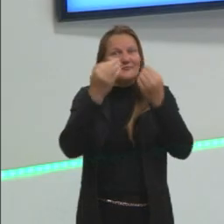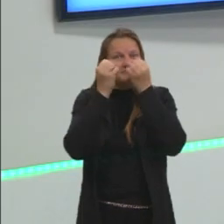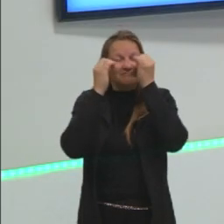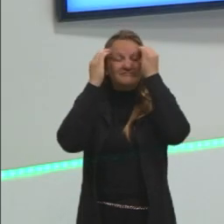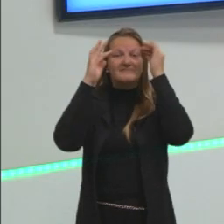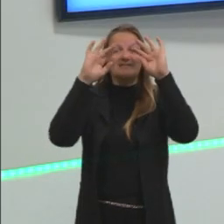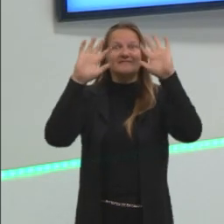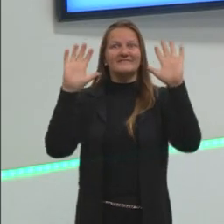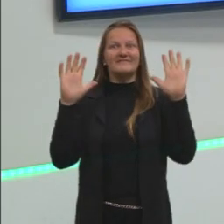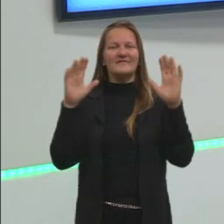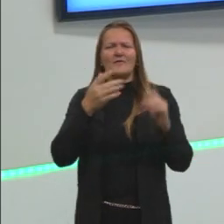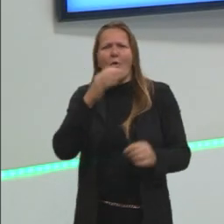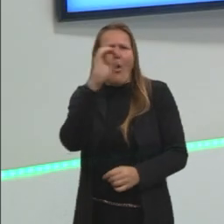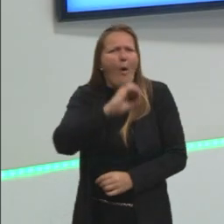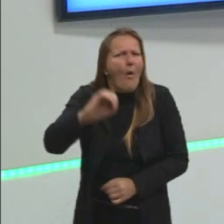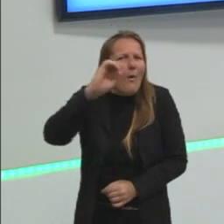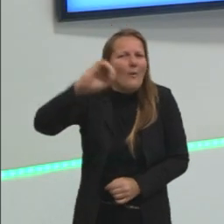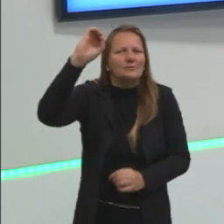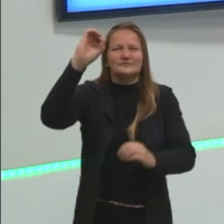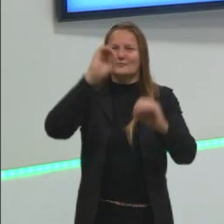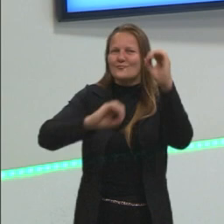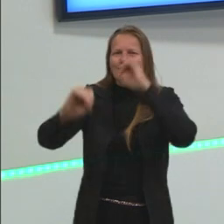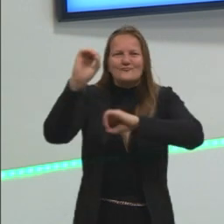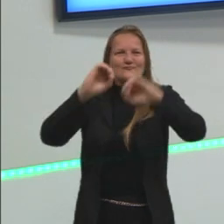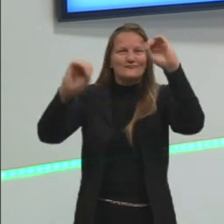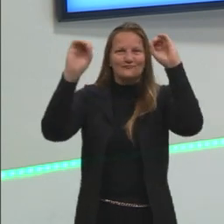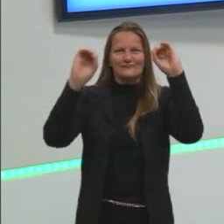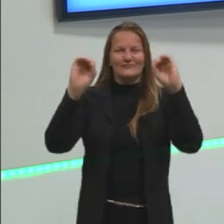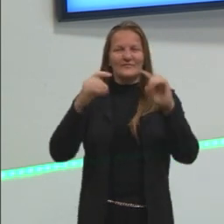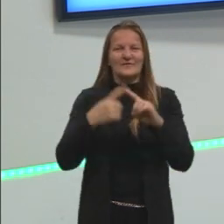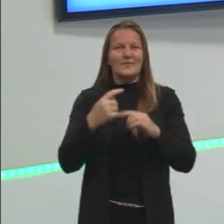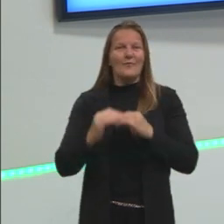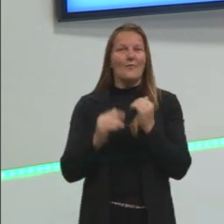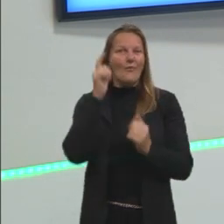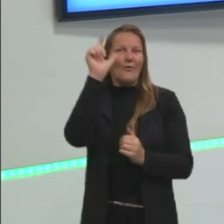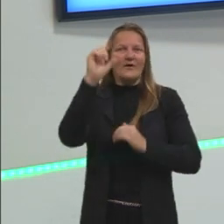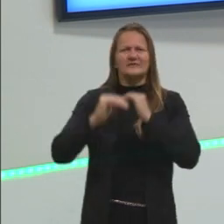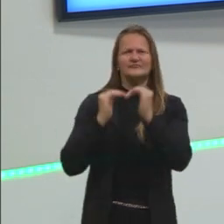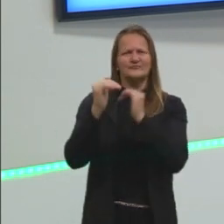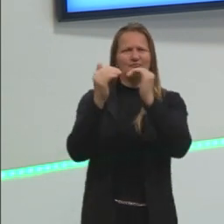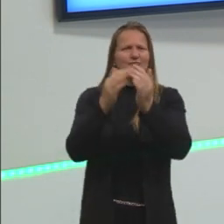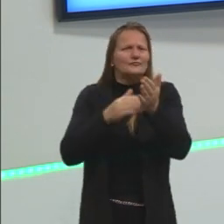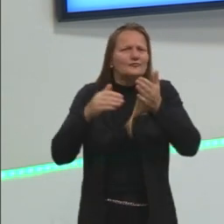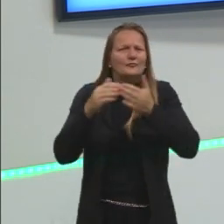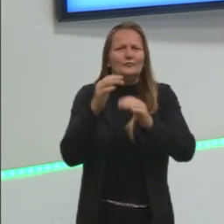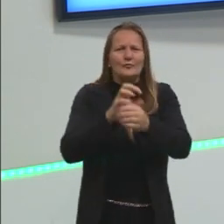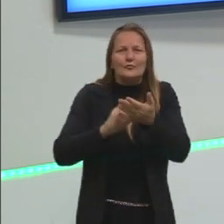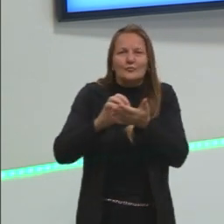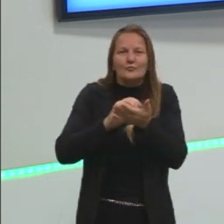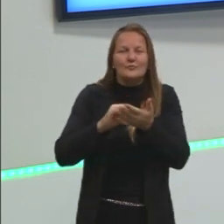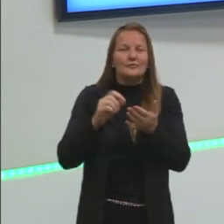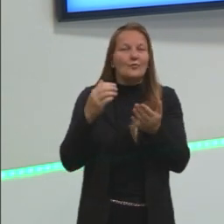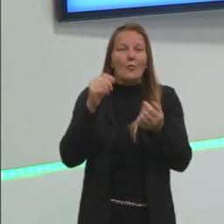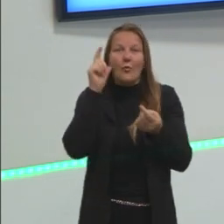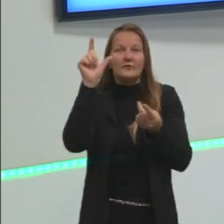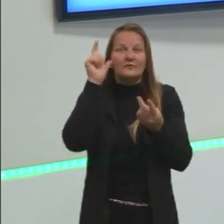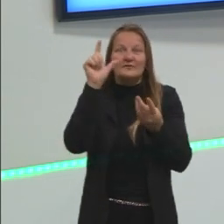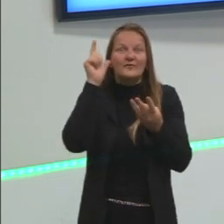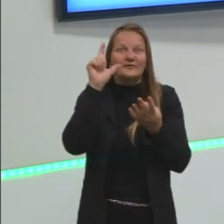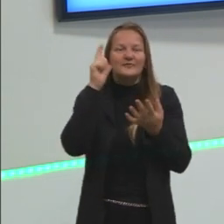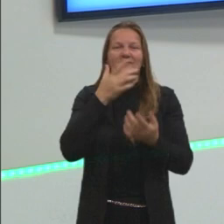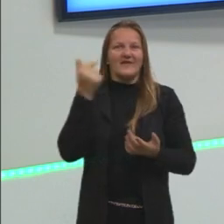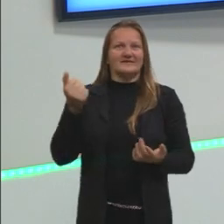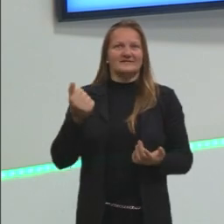entenderam Isso é ótimo né quando a gente consegue desenvolver todo ali o cálculo desenvolver as questões com